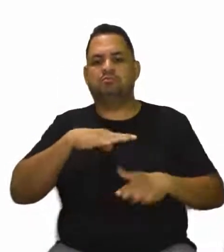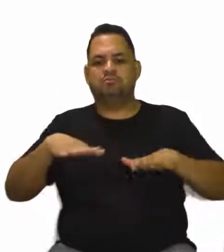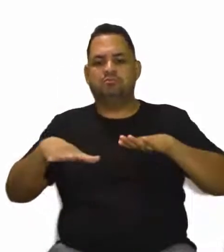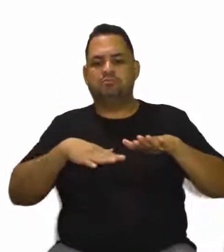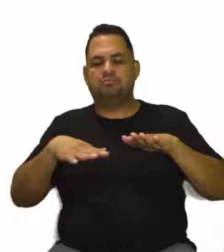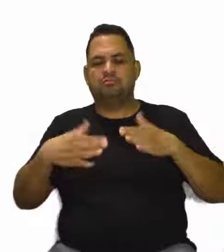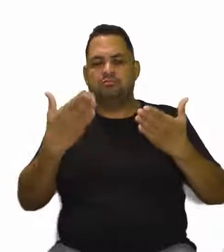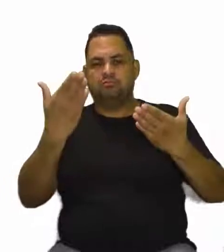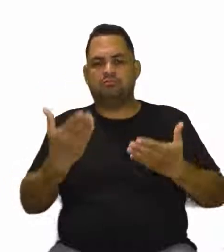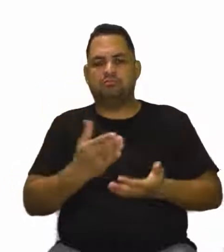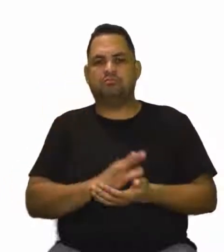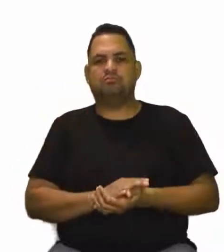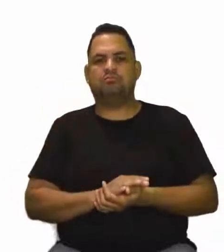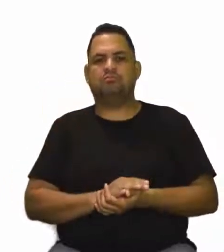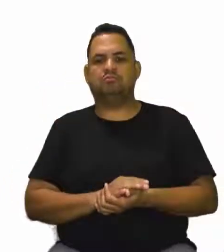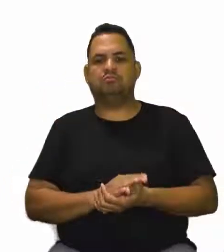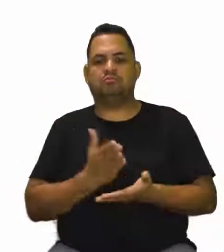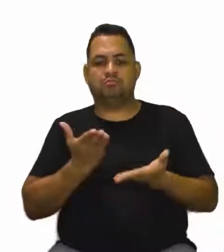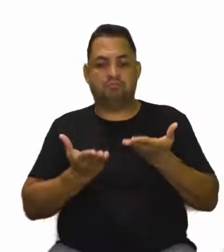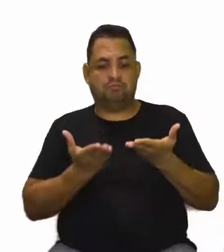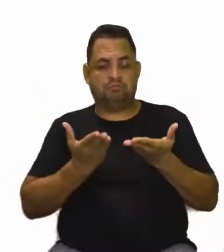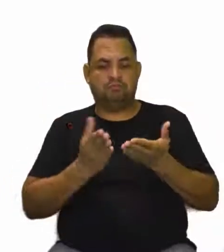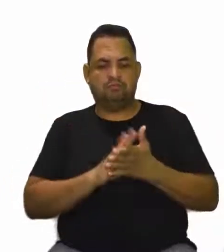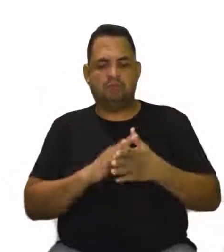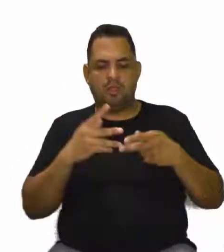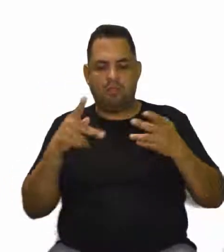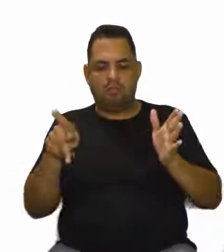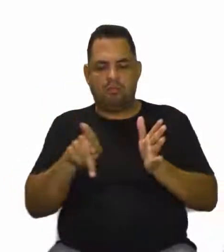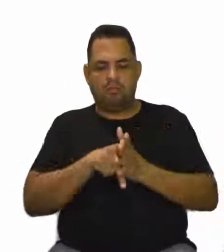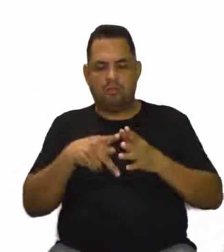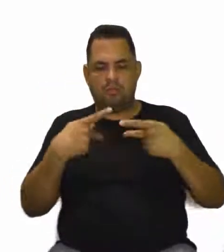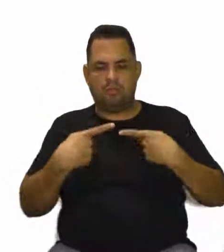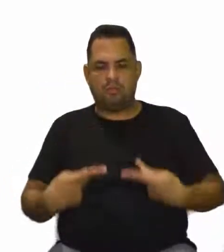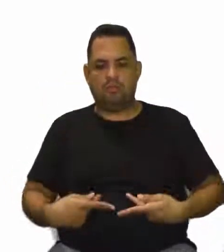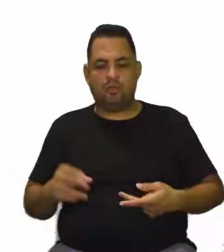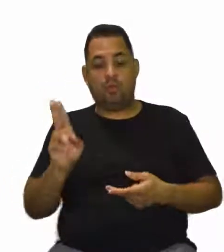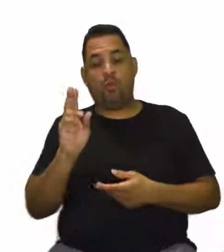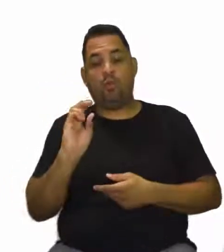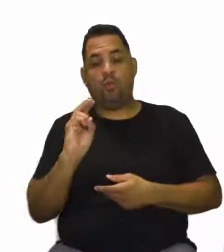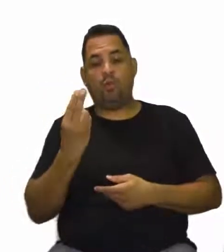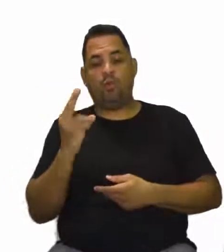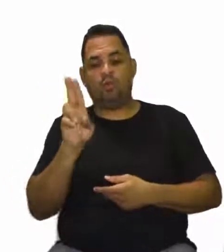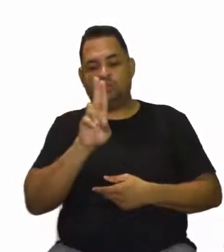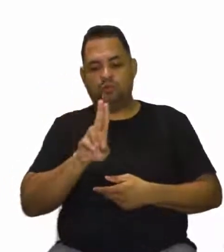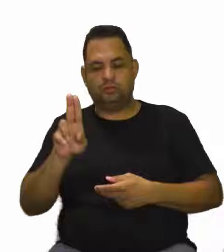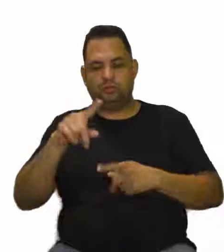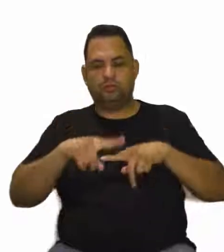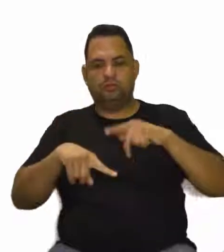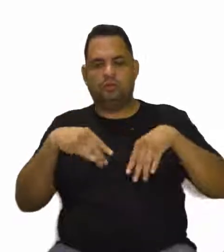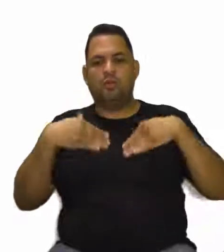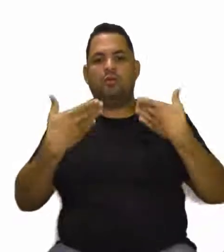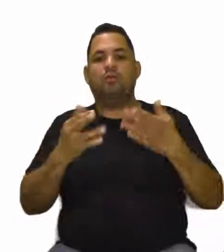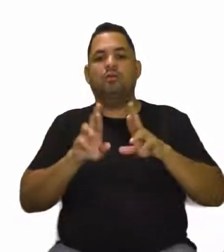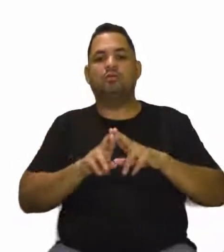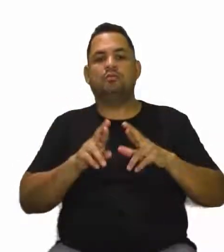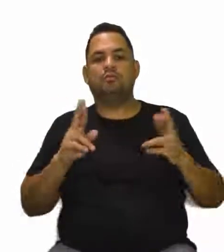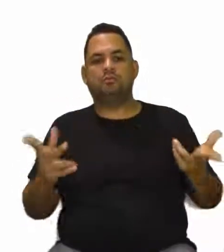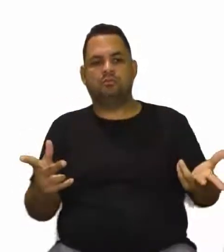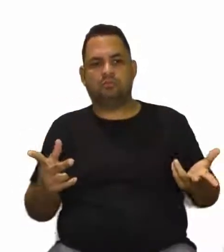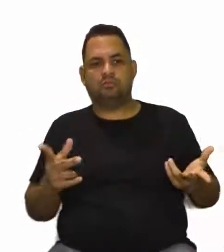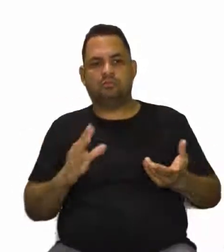movimento funcional com o peso do próprio corpo ou com acessórios. E aí, qual que seria a diferença